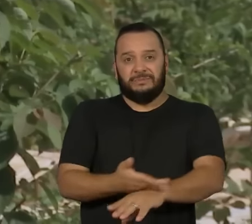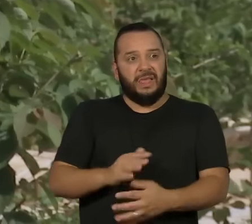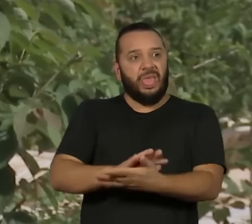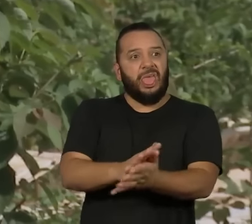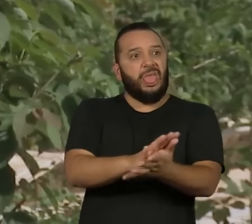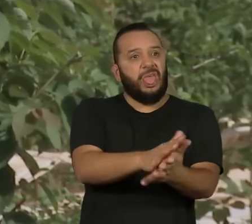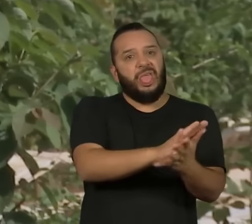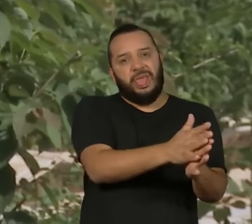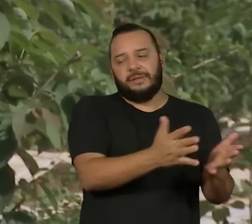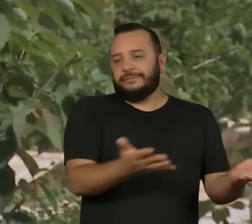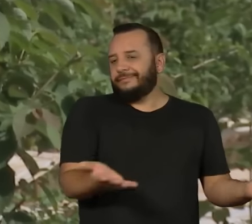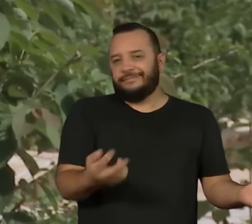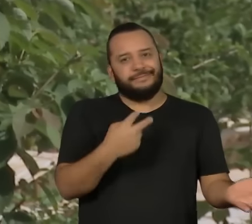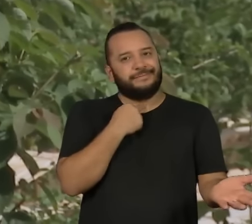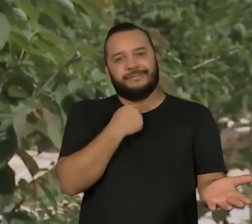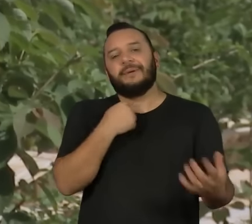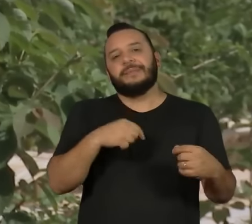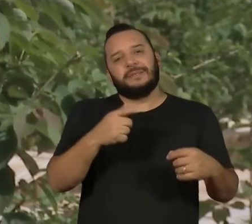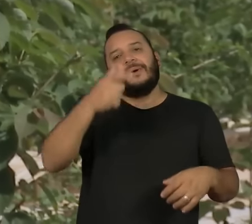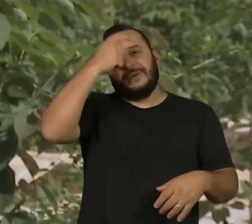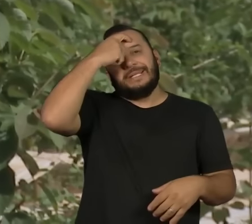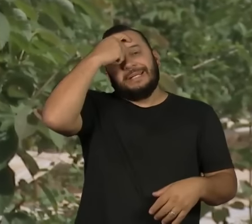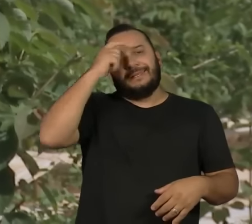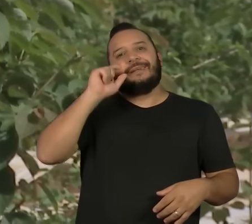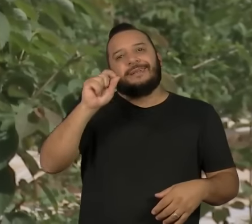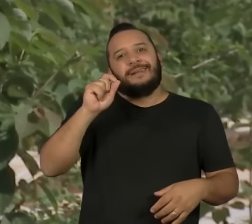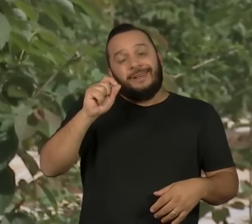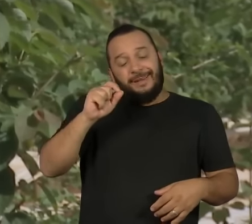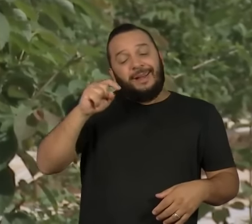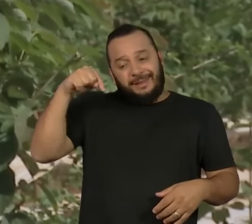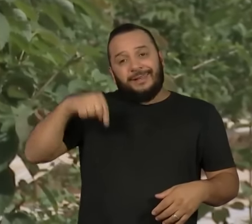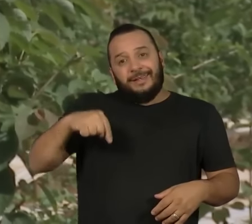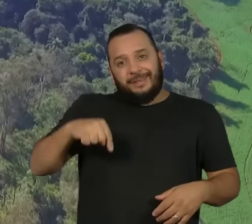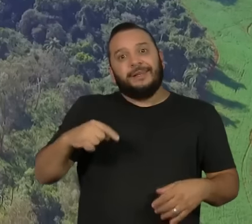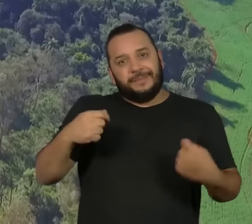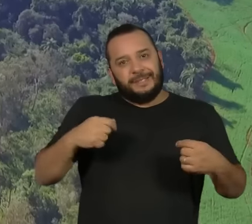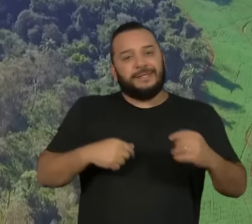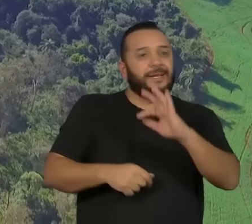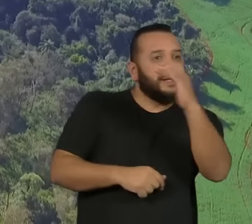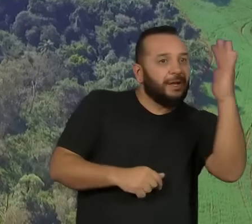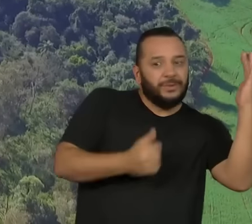deixou tempo para ele se conscientizar de que ele está num meio que depende um do outro.